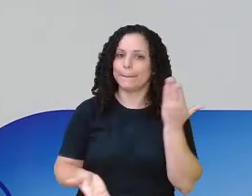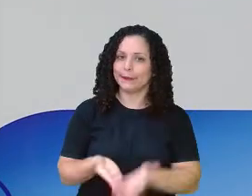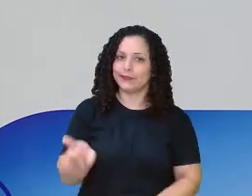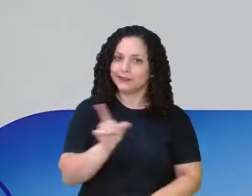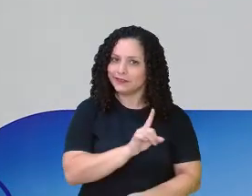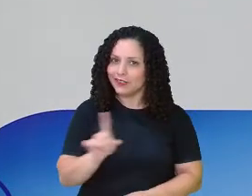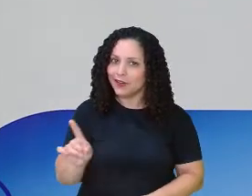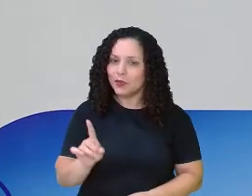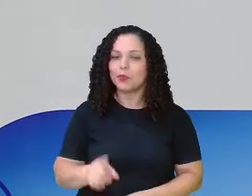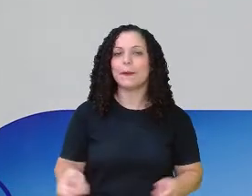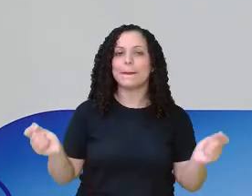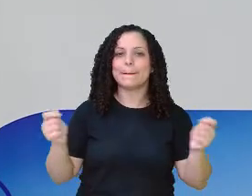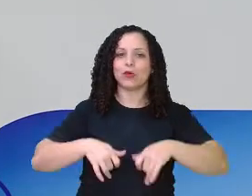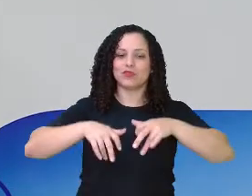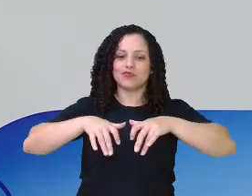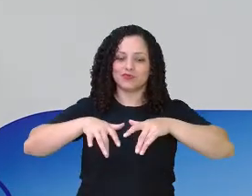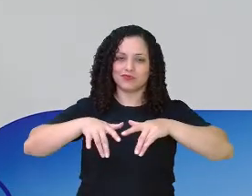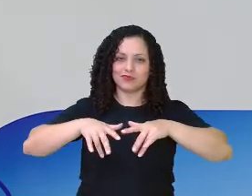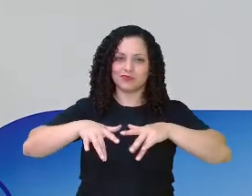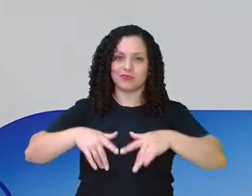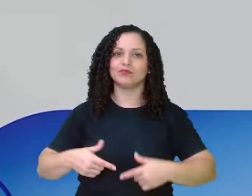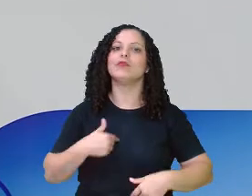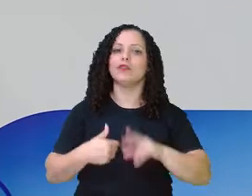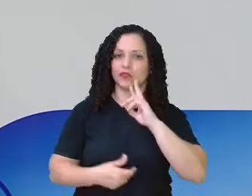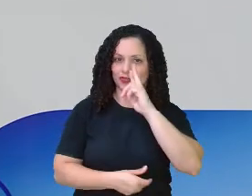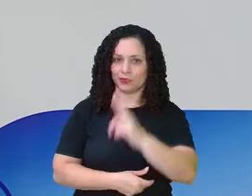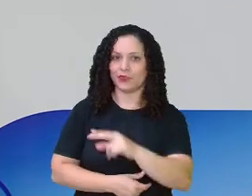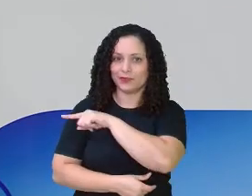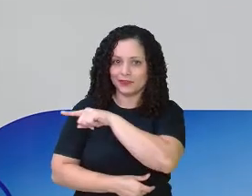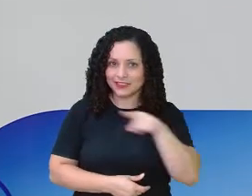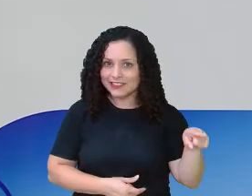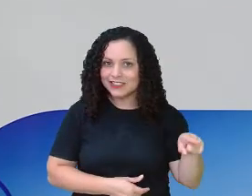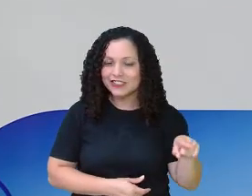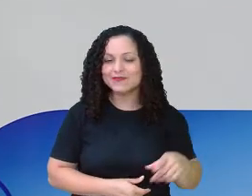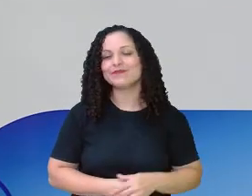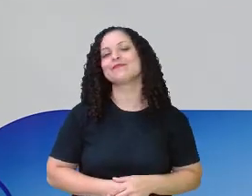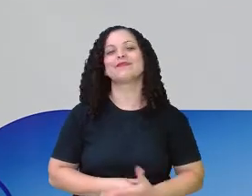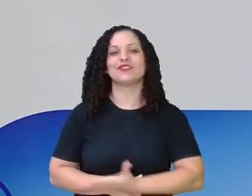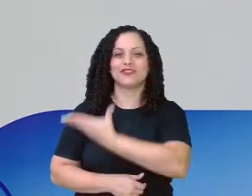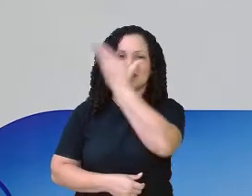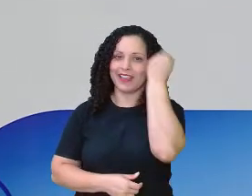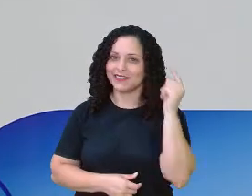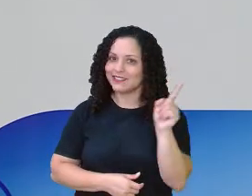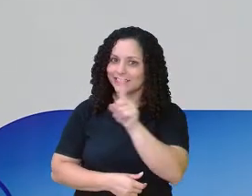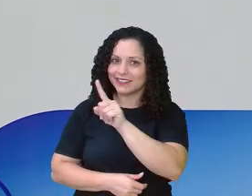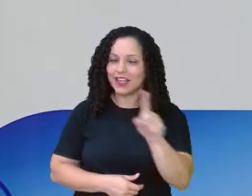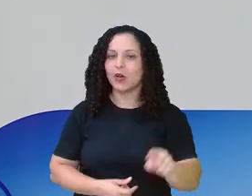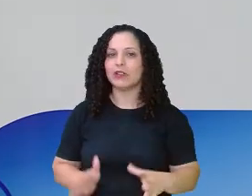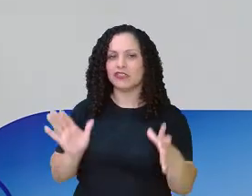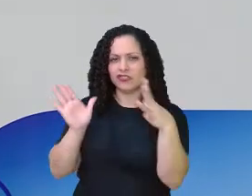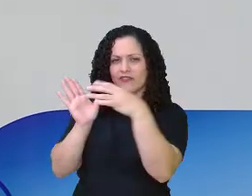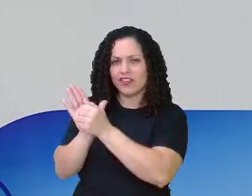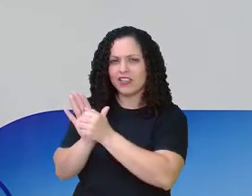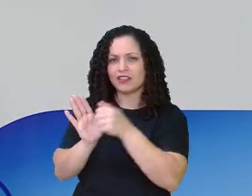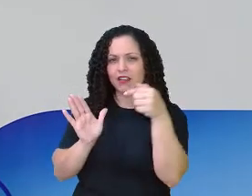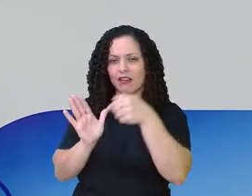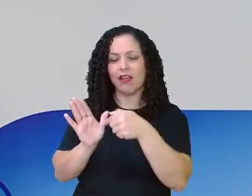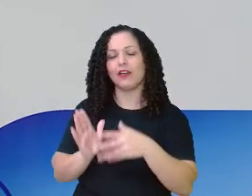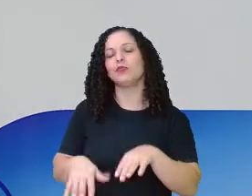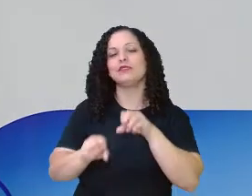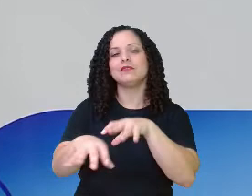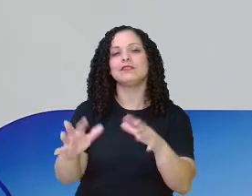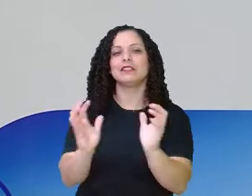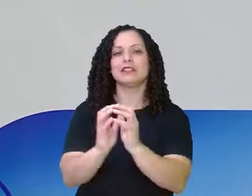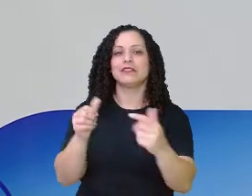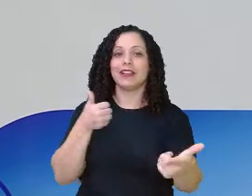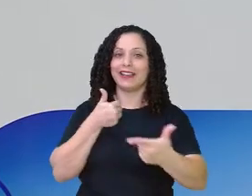E pode escrever lá na aula de Ricardinho, que Ricardinho também responde para você. E olha, não esquece de se inscrever no canal Educa Recife, dá aquele